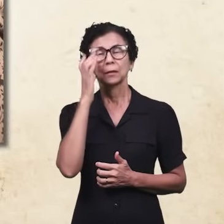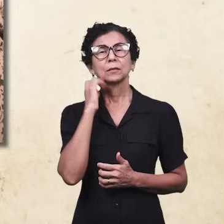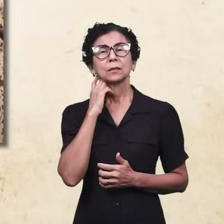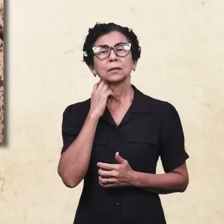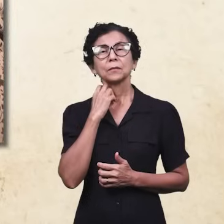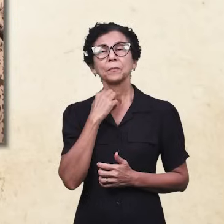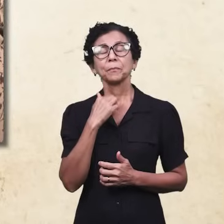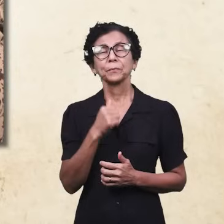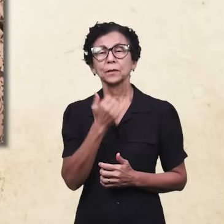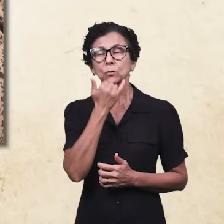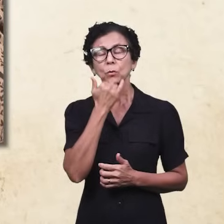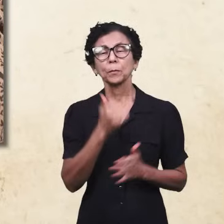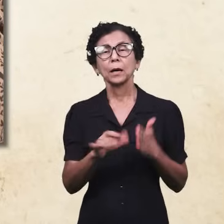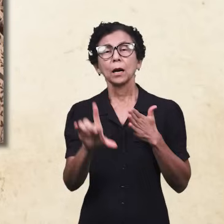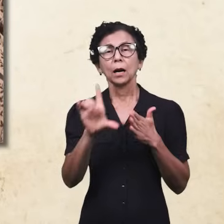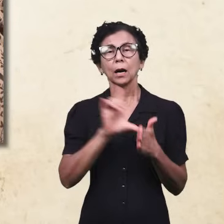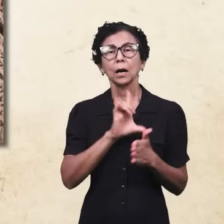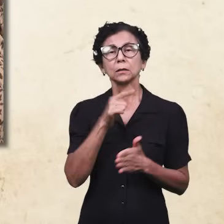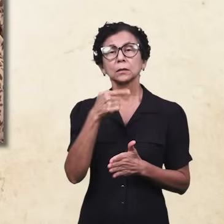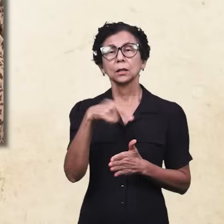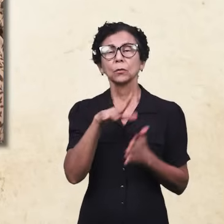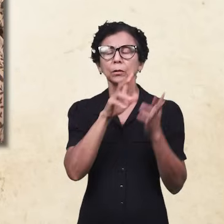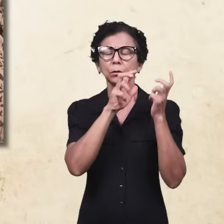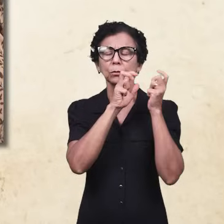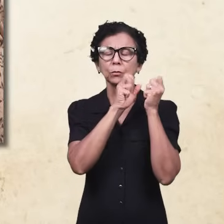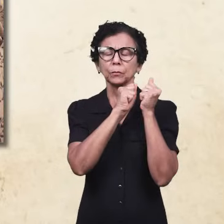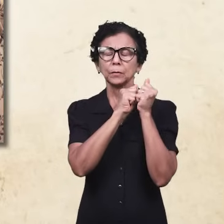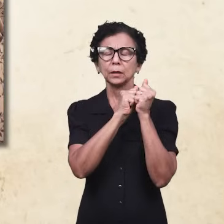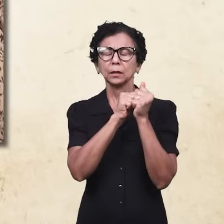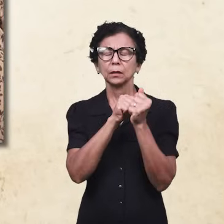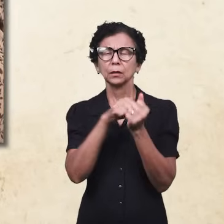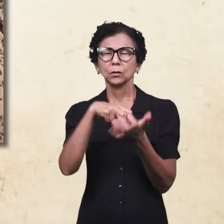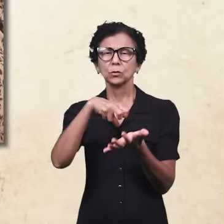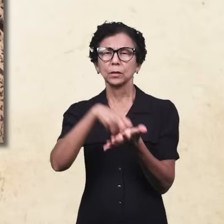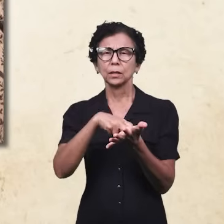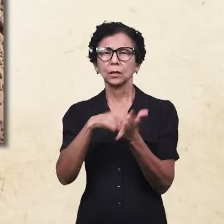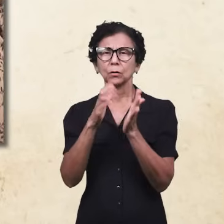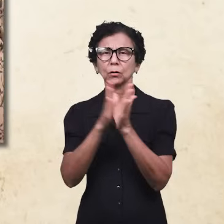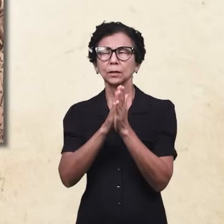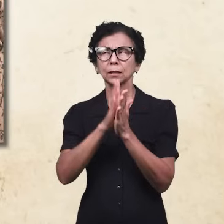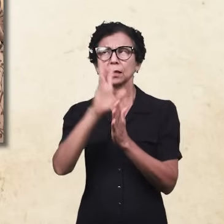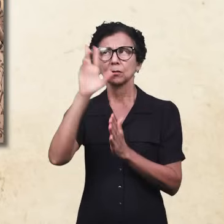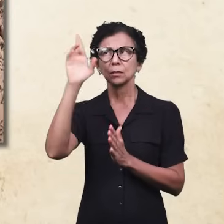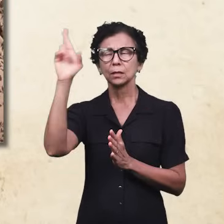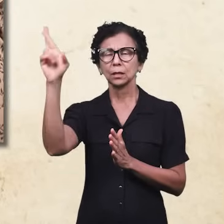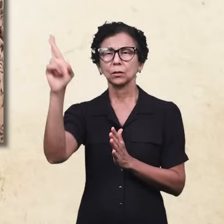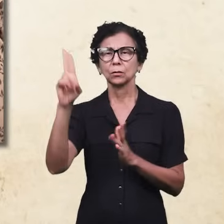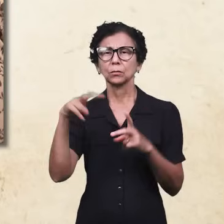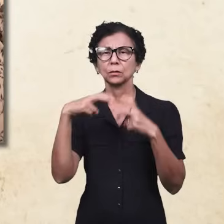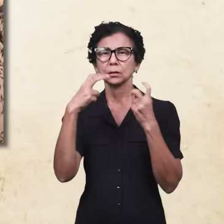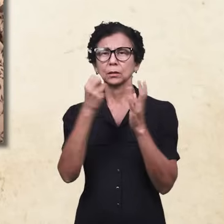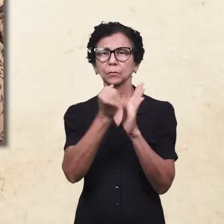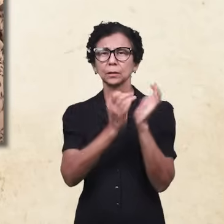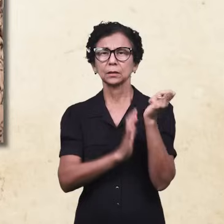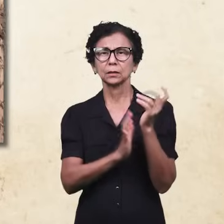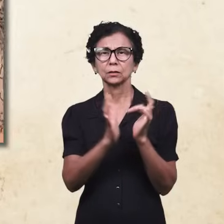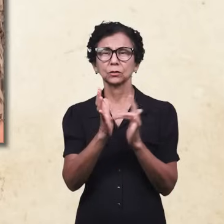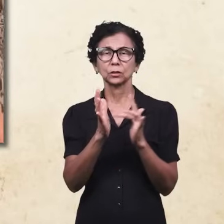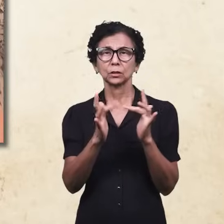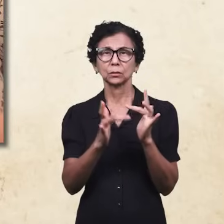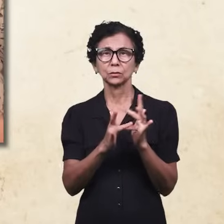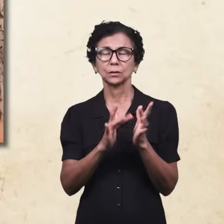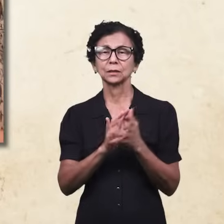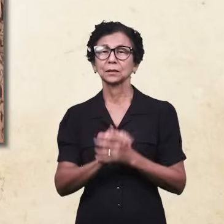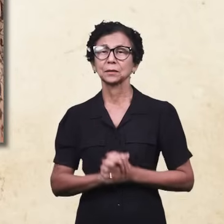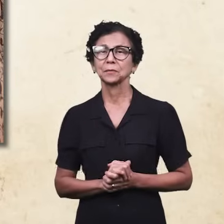Pelo Sangue de Jesus e pedi para que o senhor falasse comigo através da palavra e o texto que o senhor me deu foi em Mateus capítulo 6